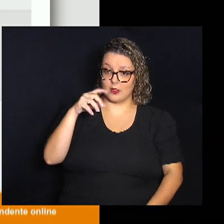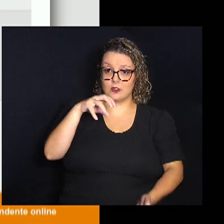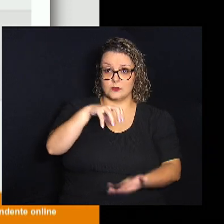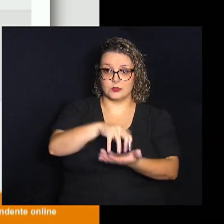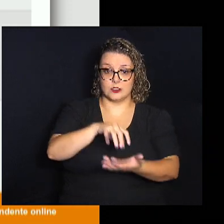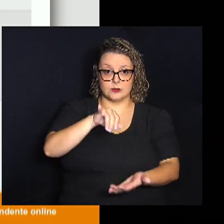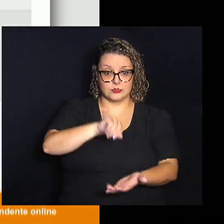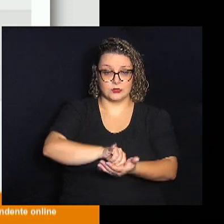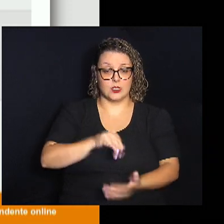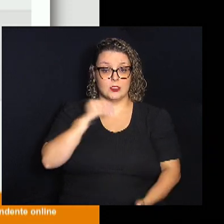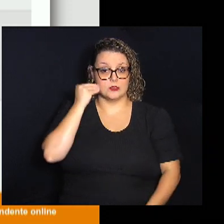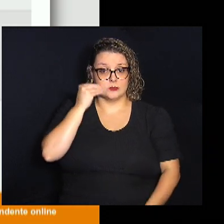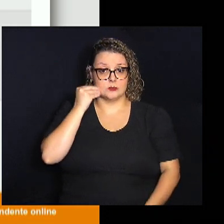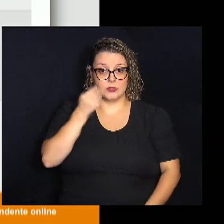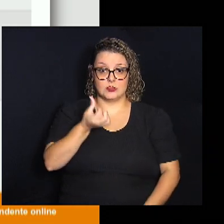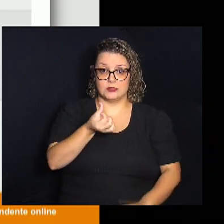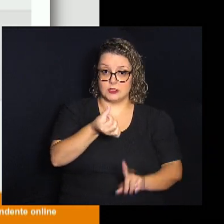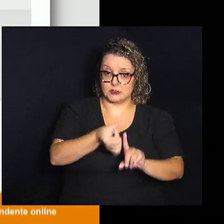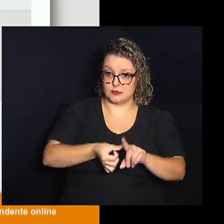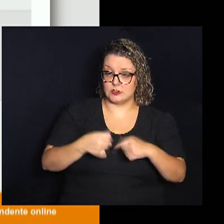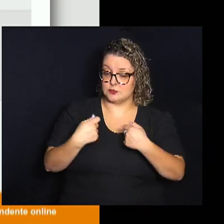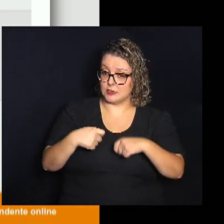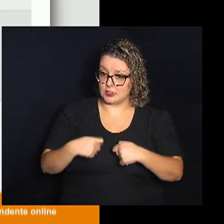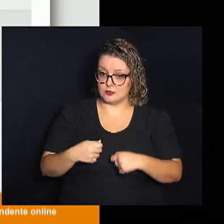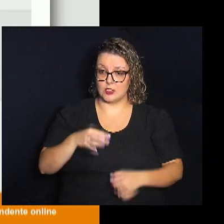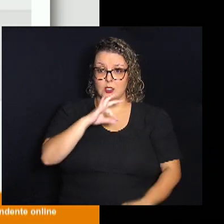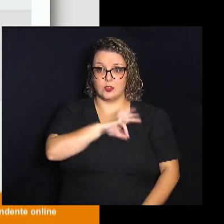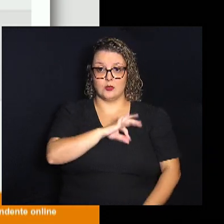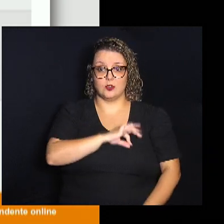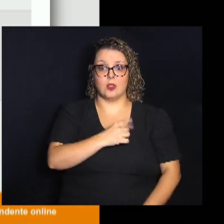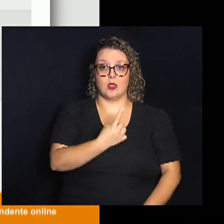cidade, experiência de pelo menos 6 meses com um salário de R$